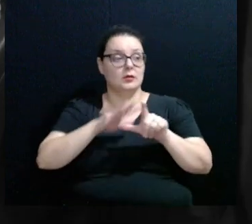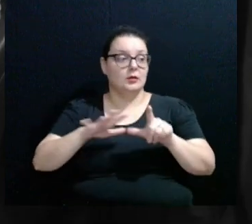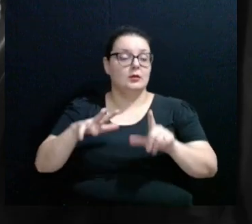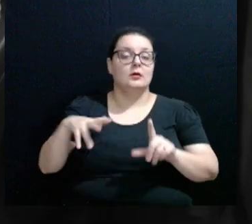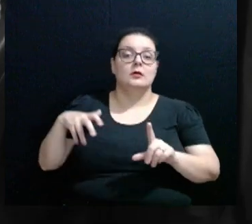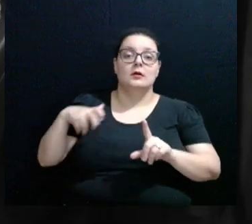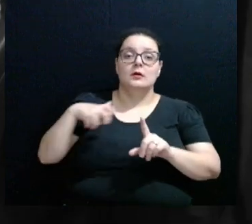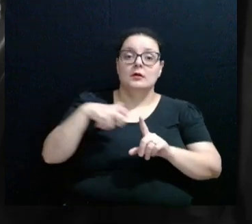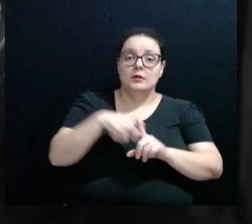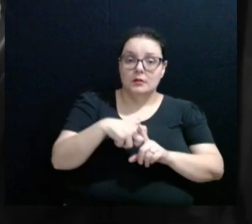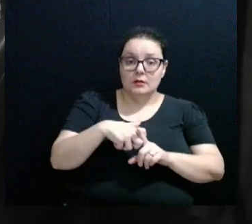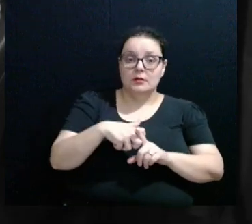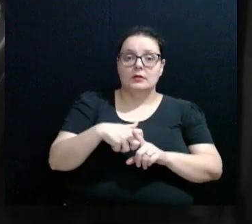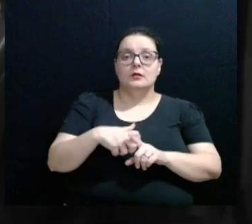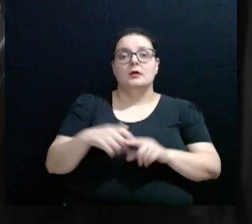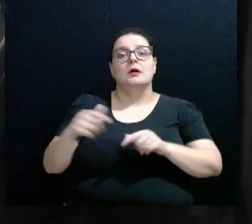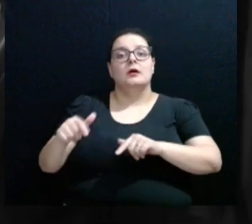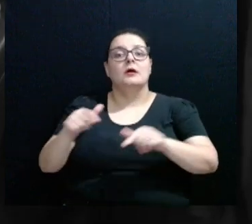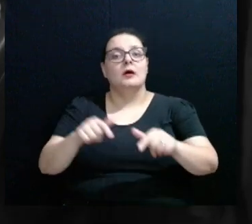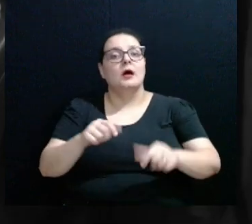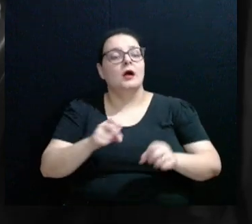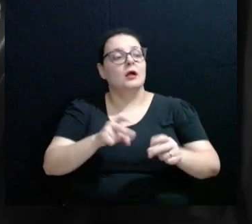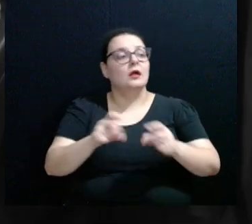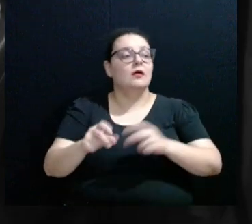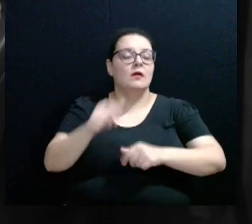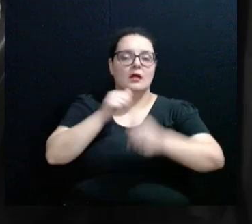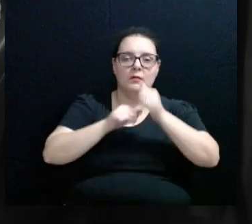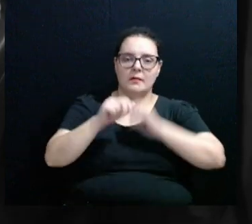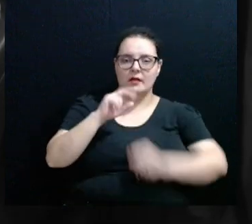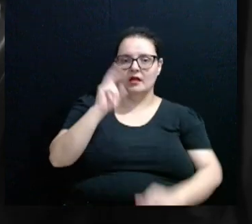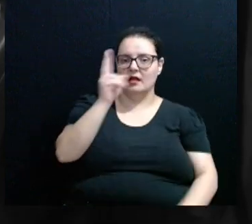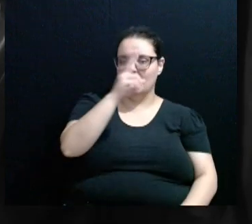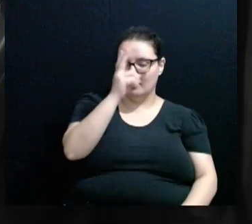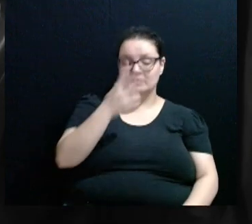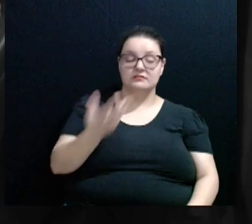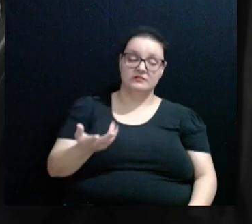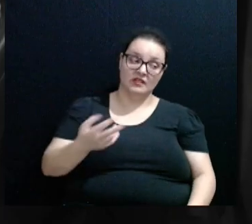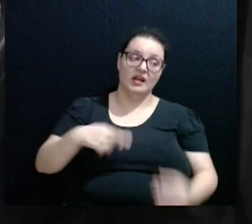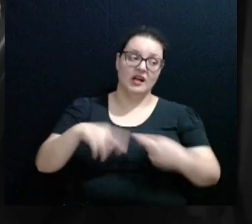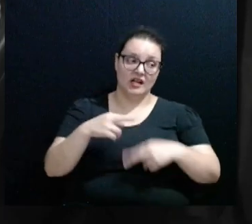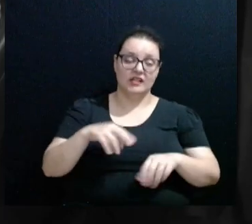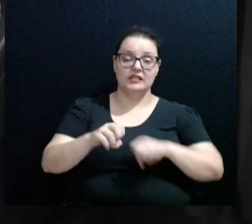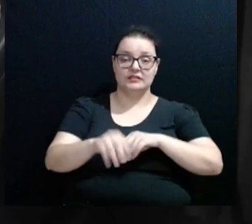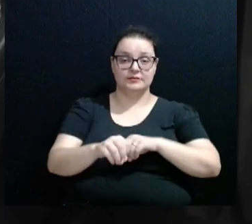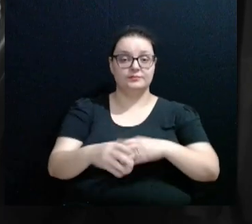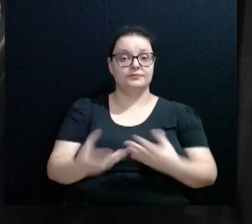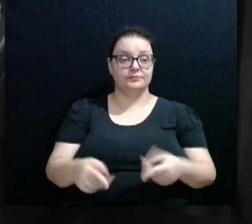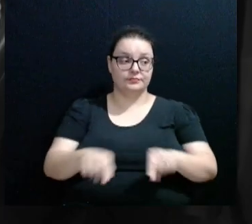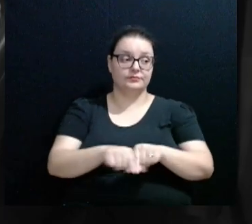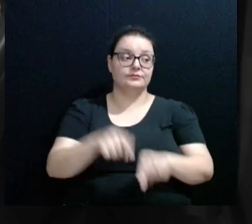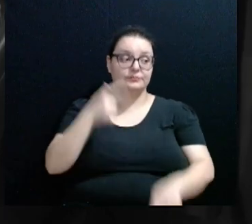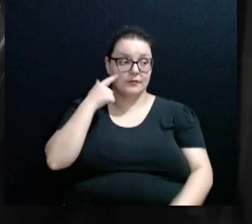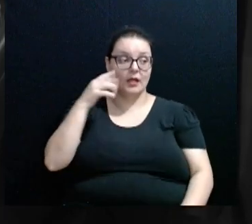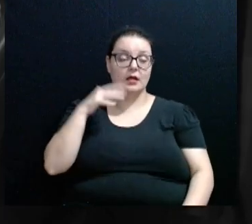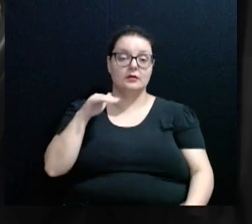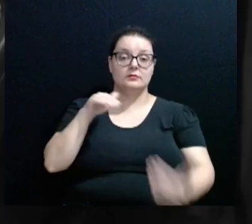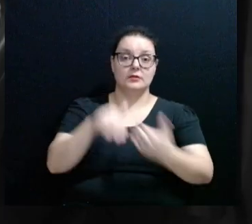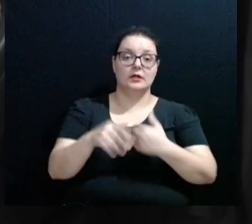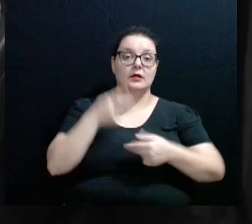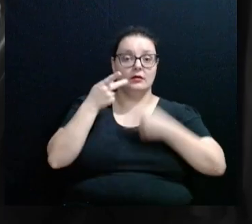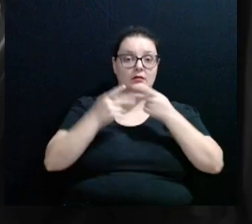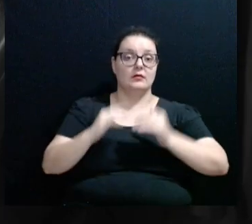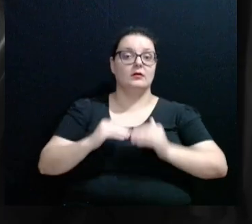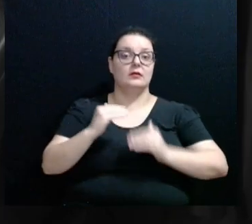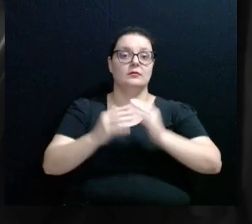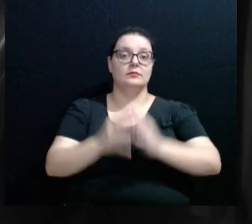trânsito em locais que comercializam bebidas alcoólicas. Essa questão educativa também quando a gente pensa no trânsito. Me fala dessa